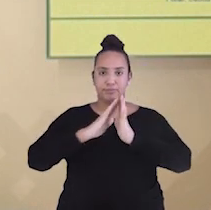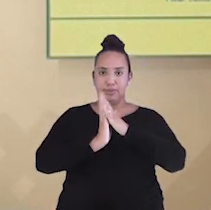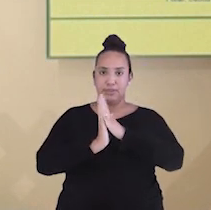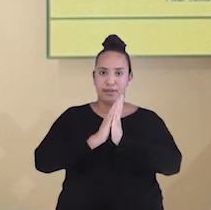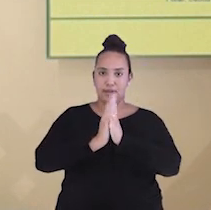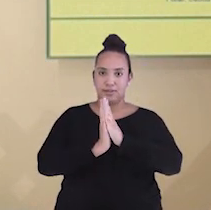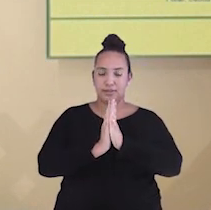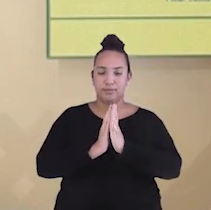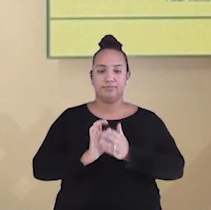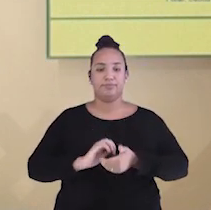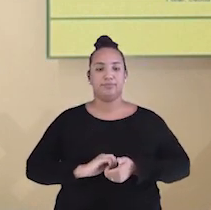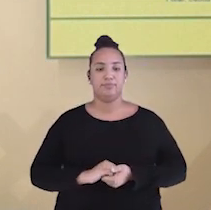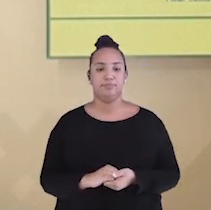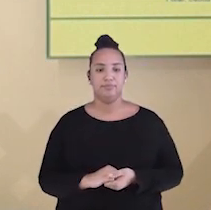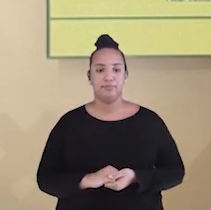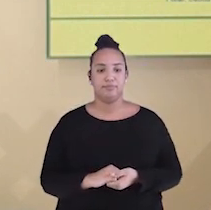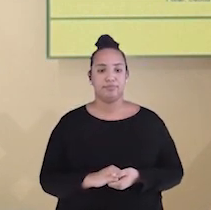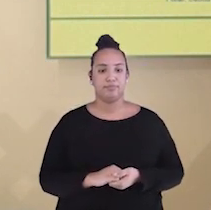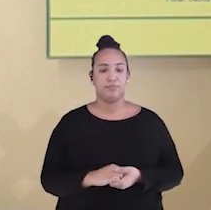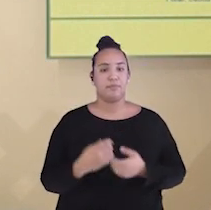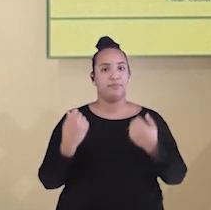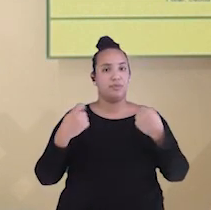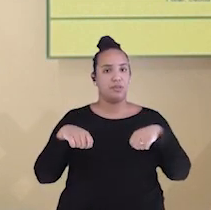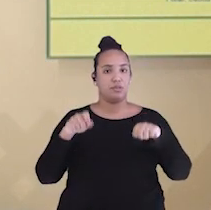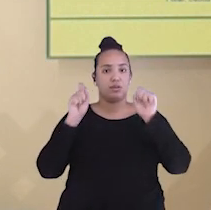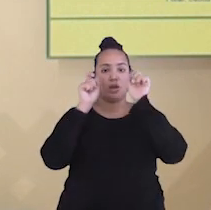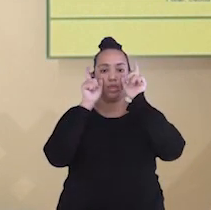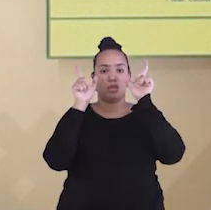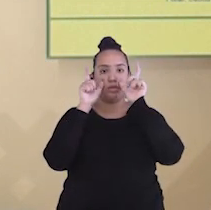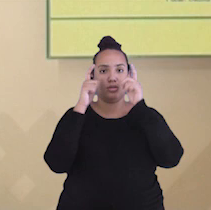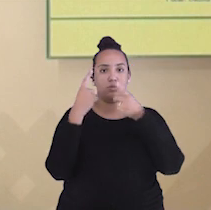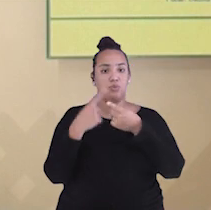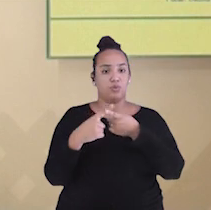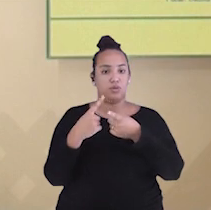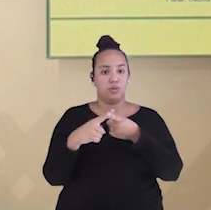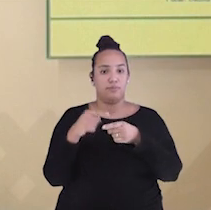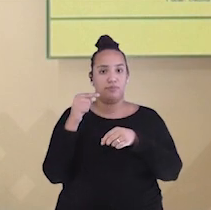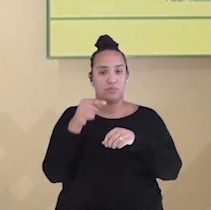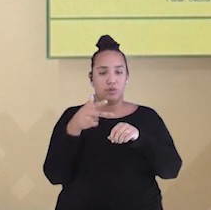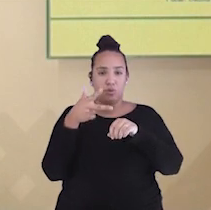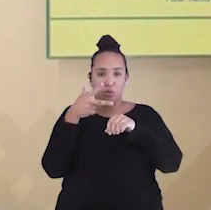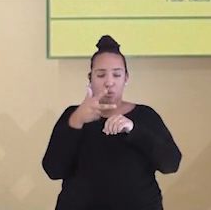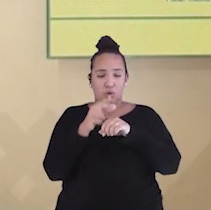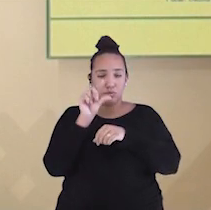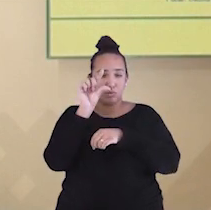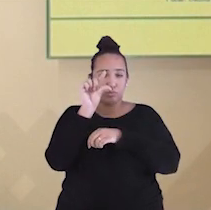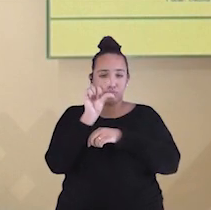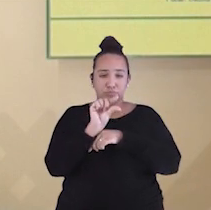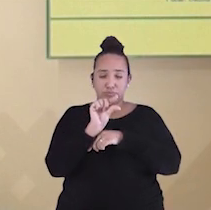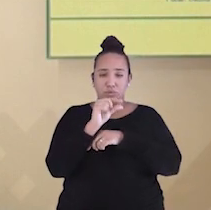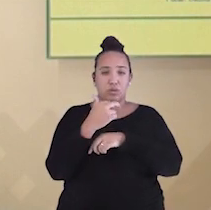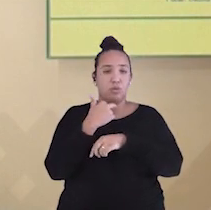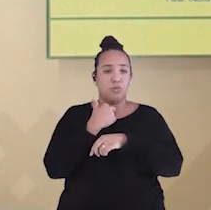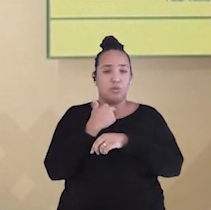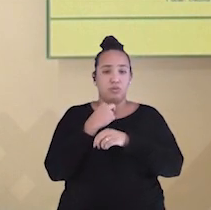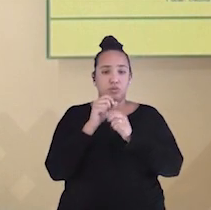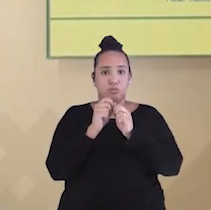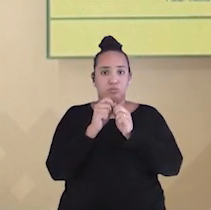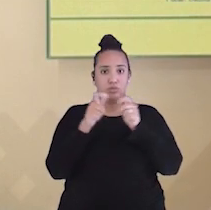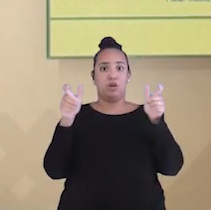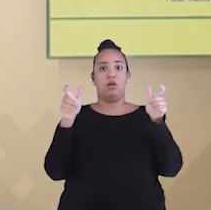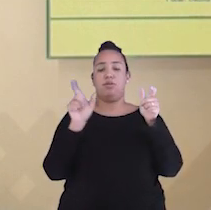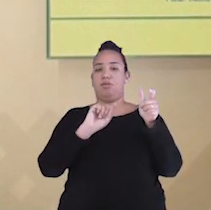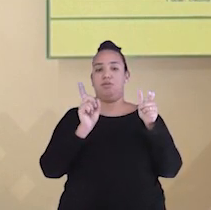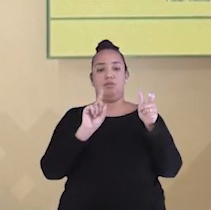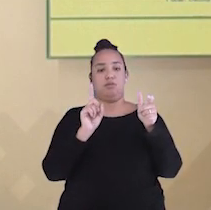boneca, passar por ela na cabeça da boneca. Tenham muita atenção, porque esse cortezinho precisa ser pequenininho. Ele não pode ser muito grande,